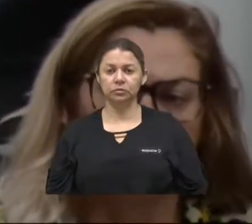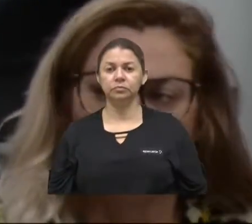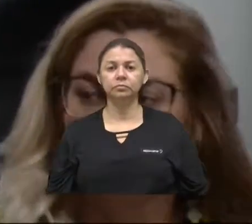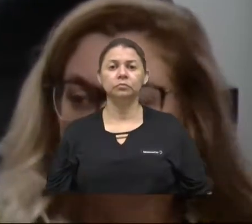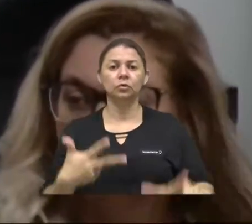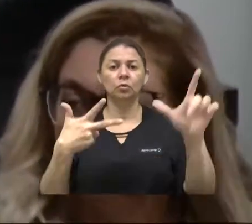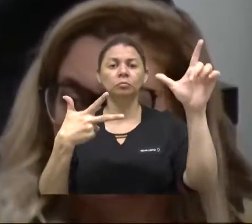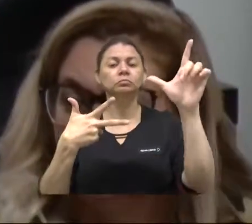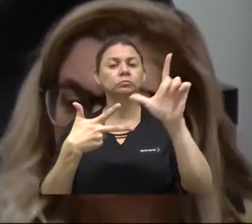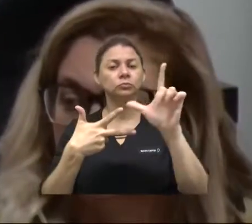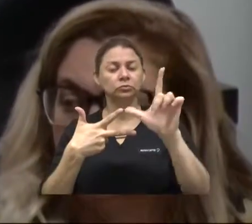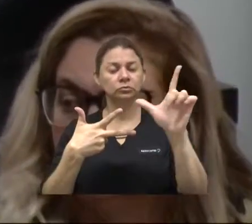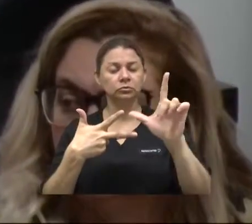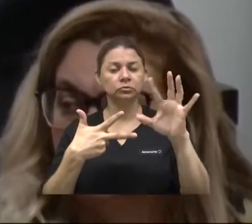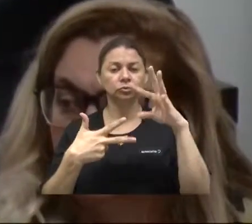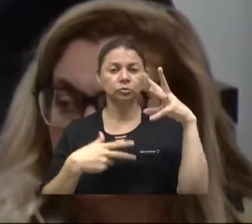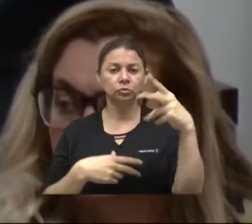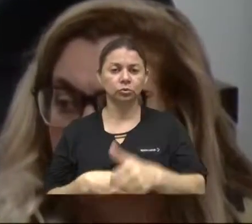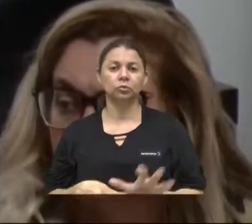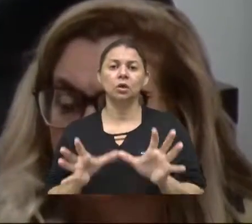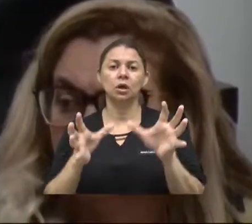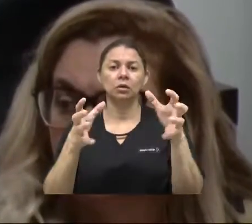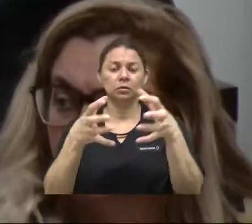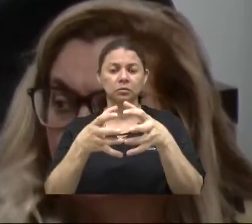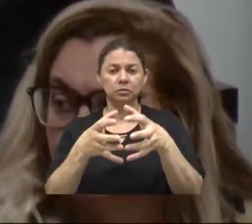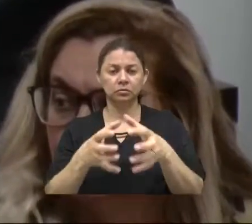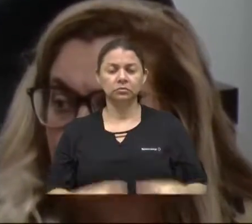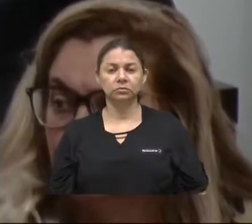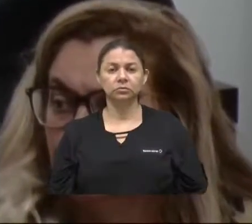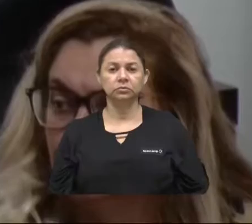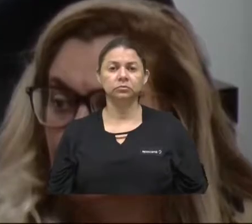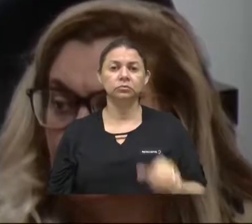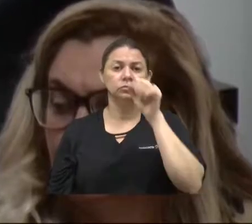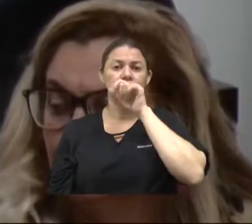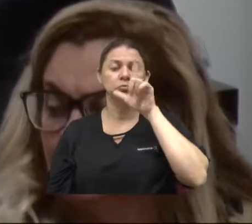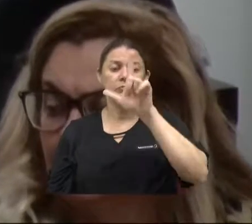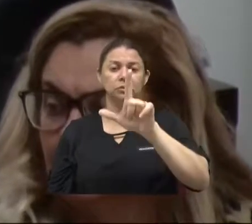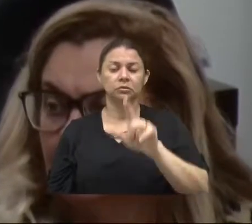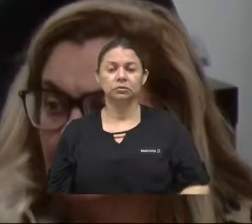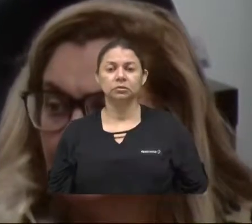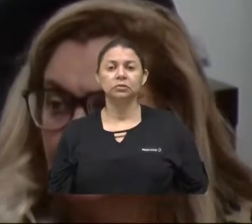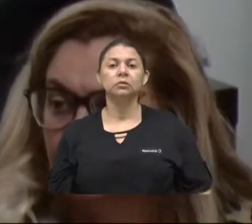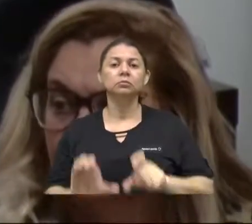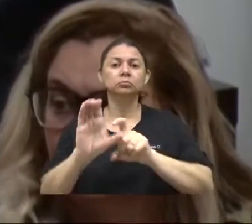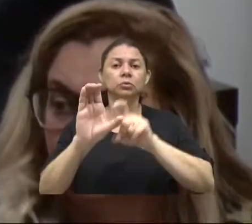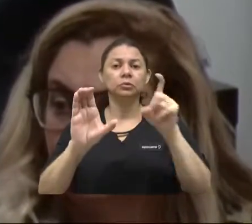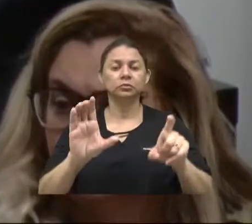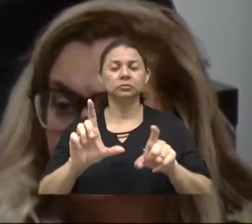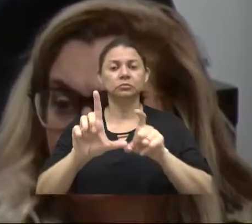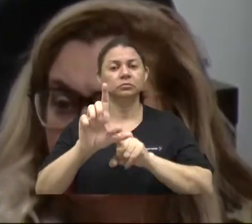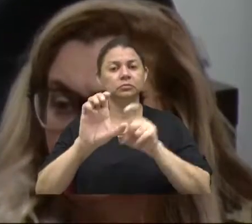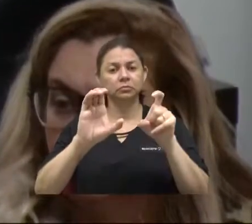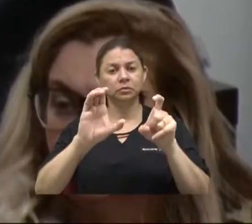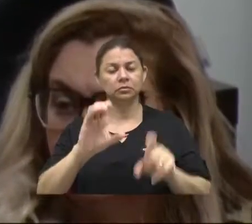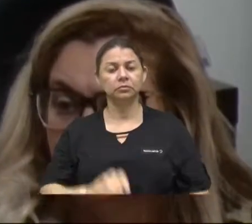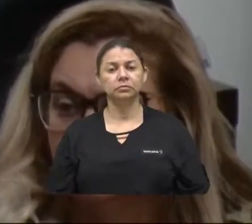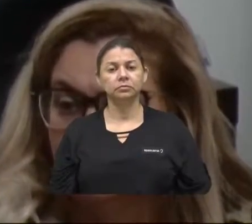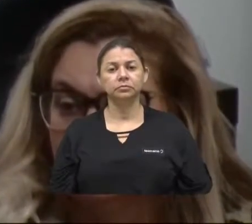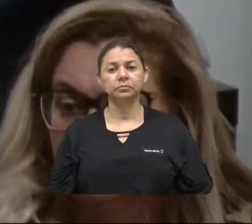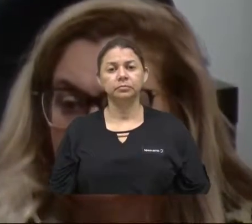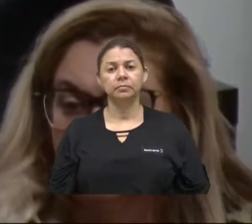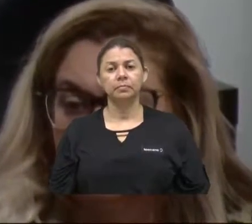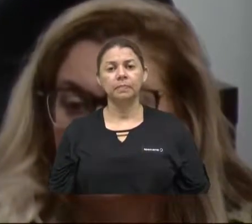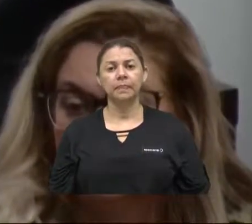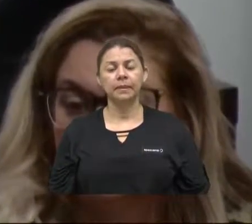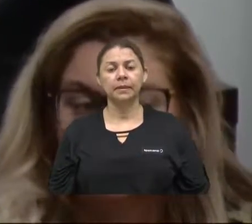de Limeira, Câmara Municipal de Limeira. Tem muita gente que confunde, né? Mas eu não faço